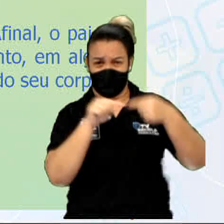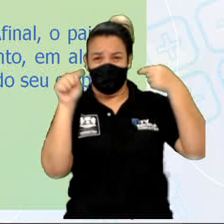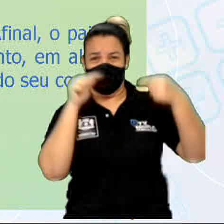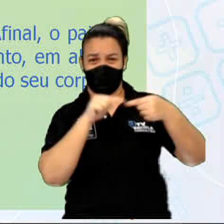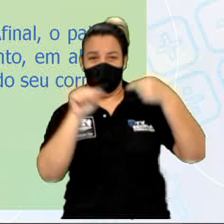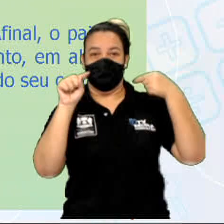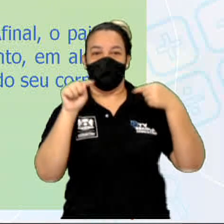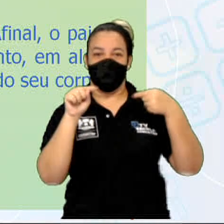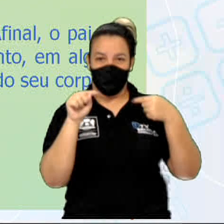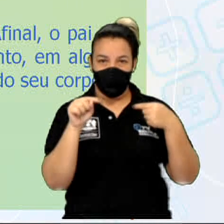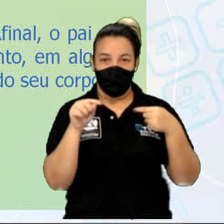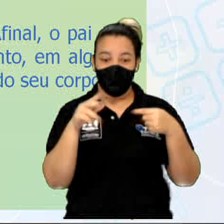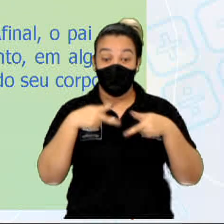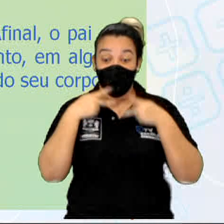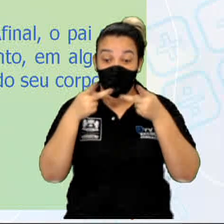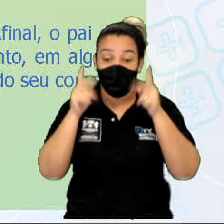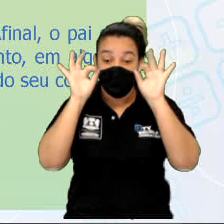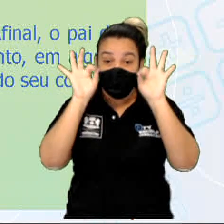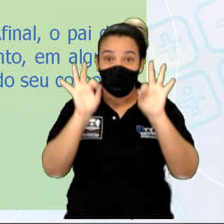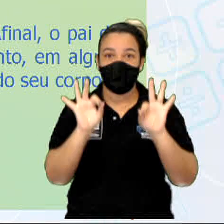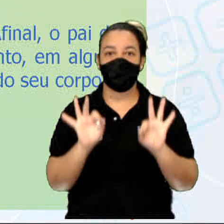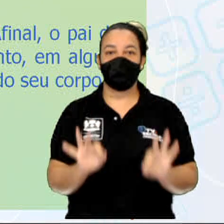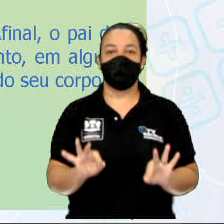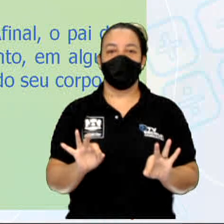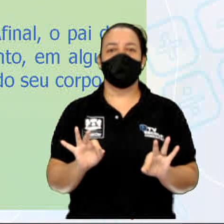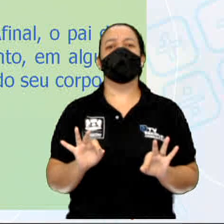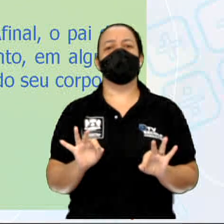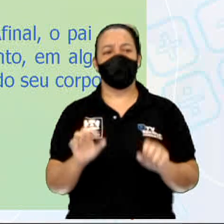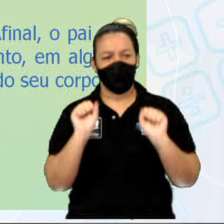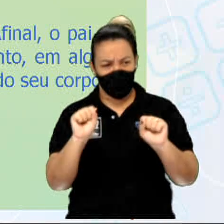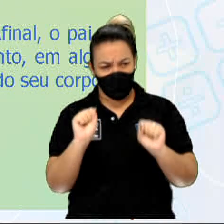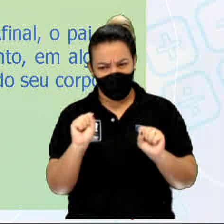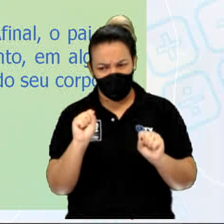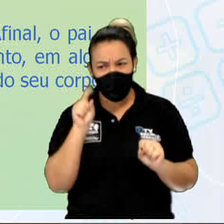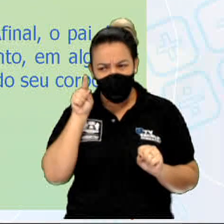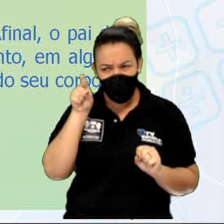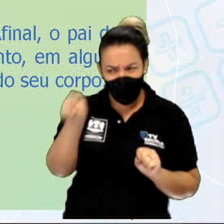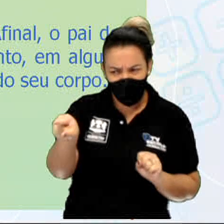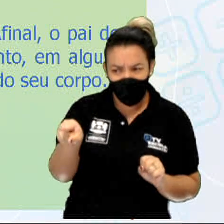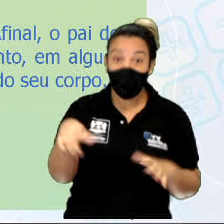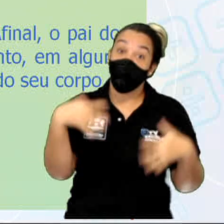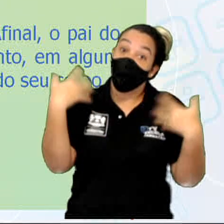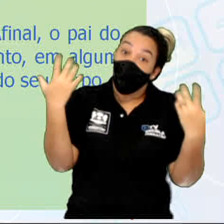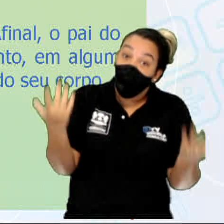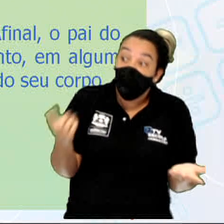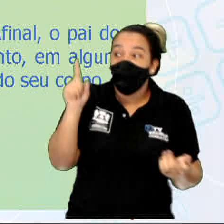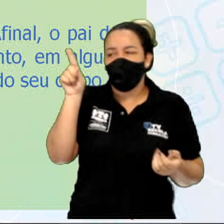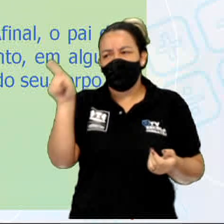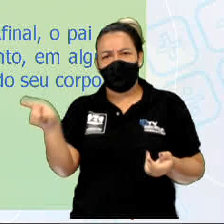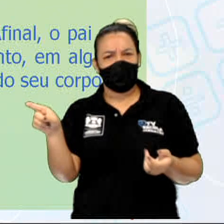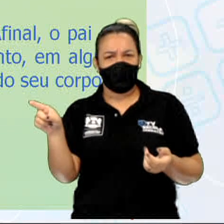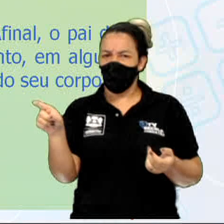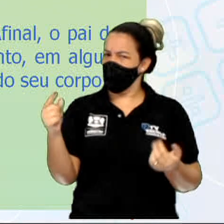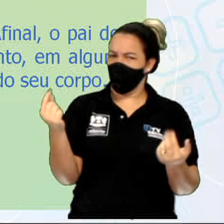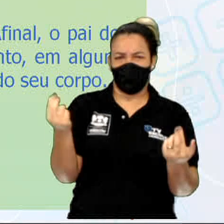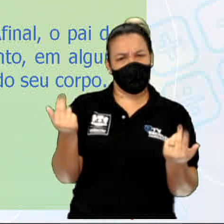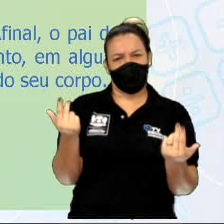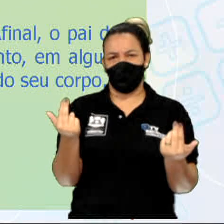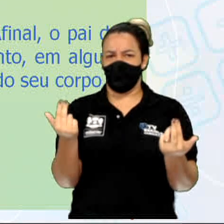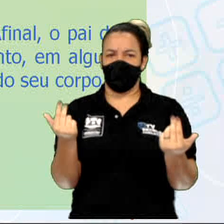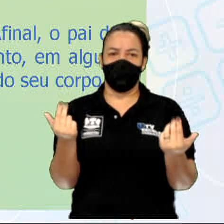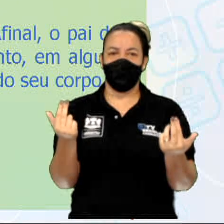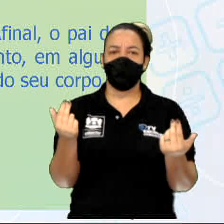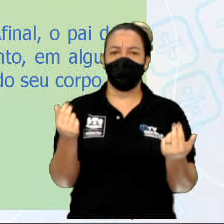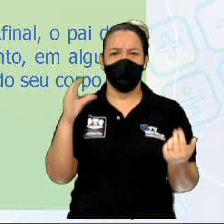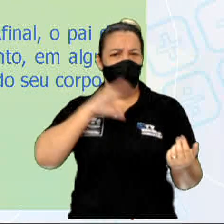fala certo, disse a professora, pode dizer tu e pode-se dizer você. Os dois estão certos. Os dois